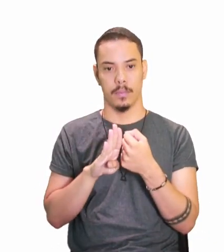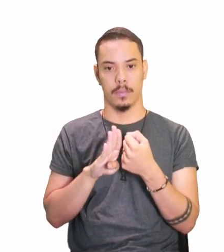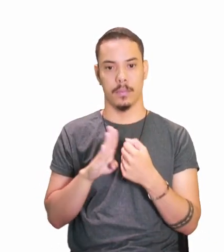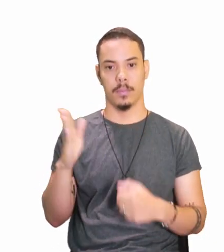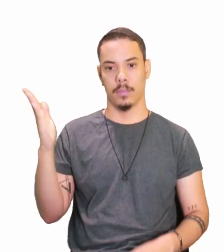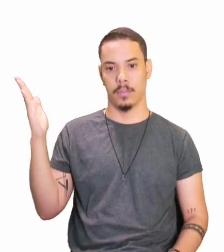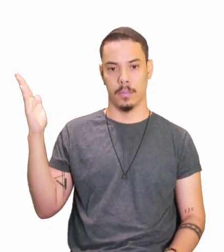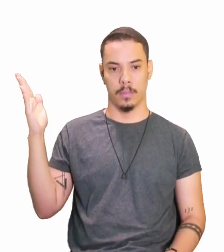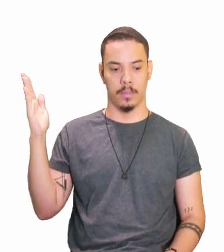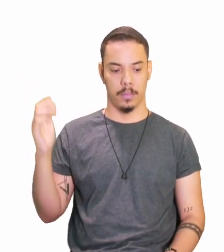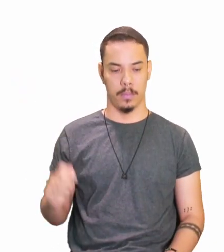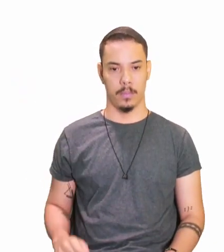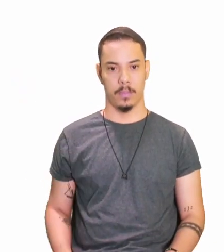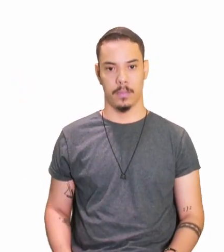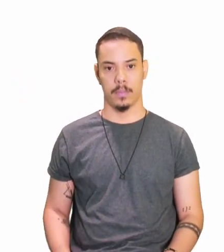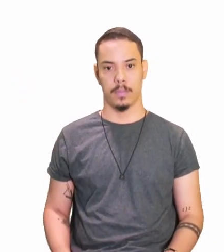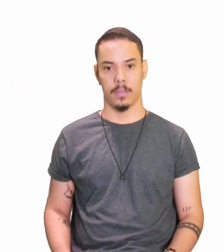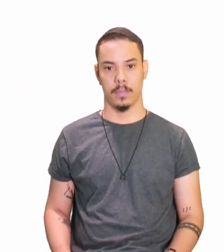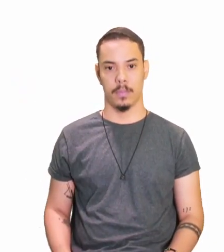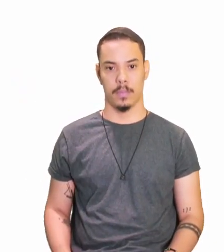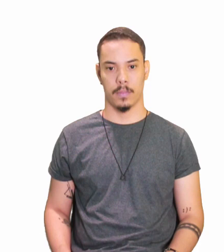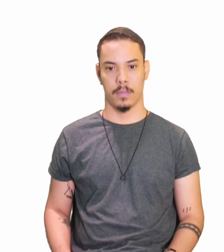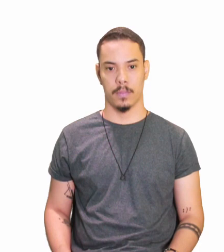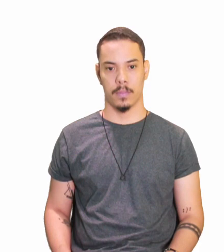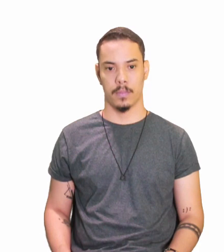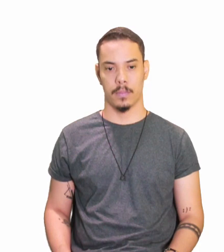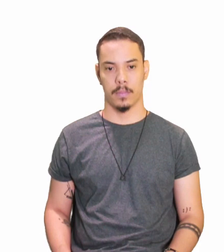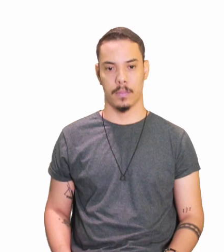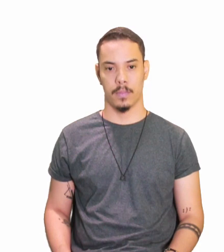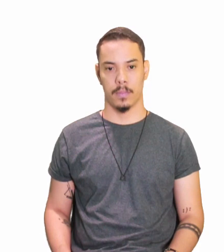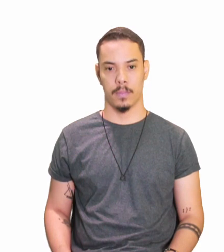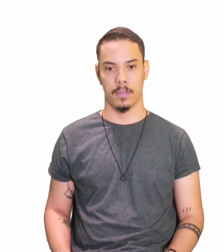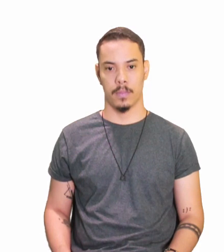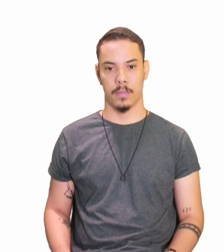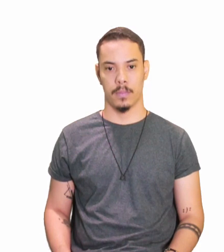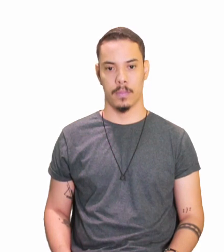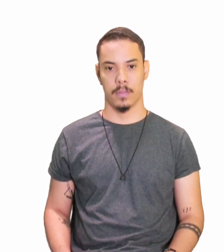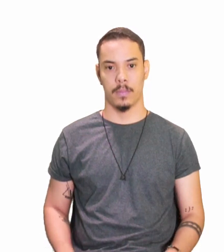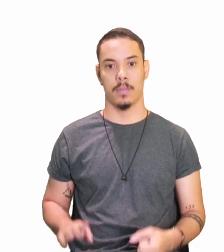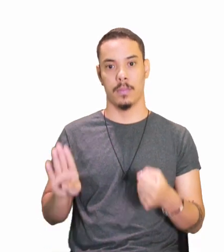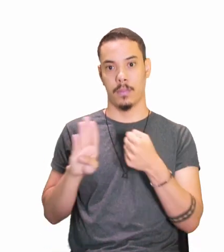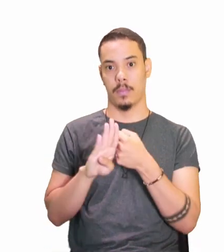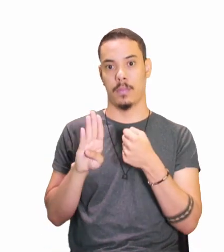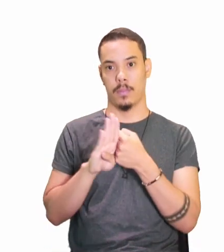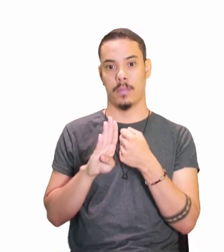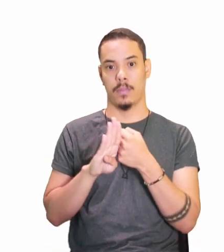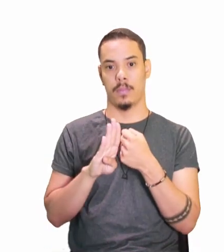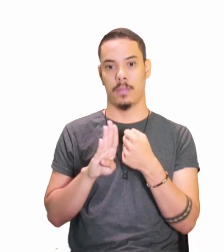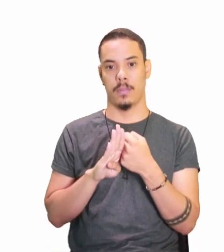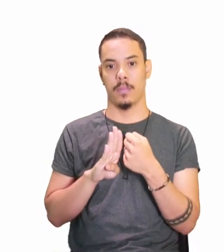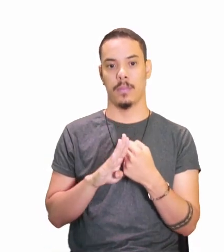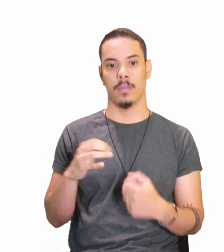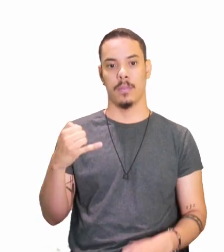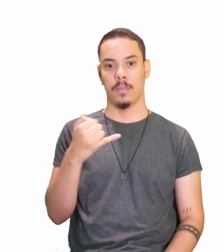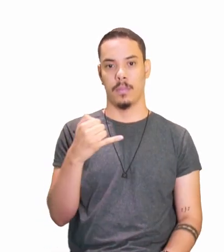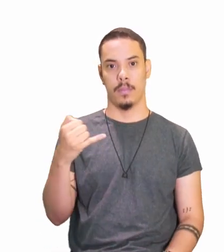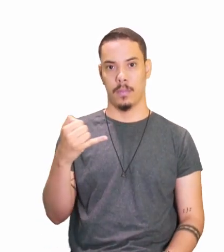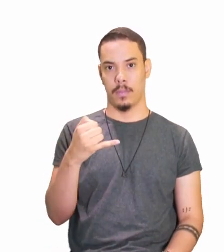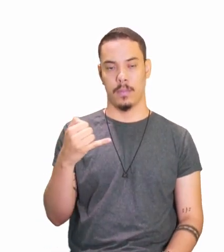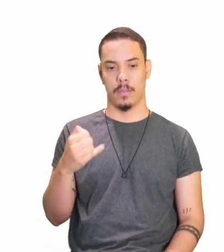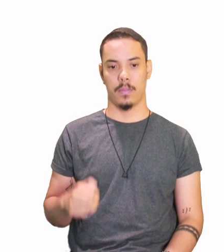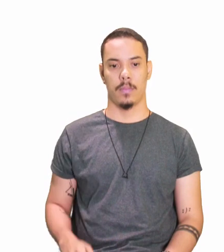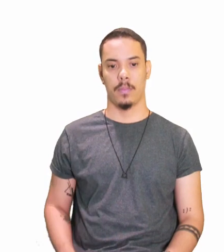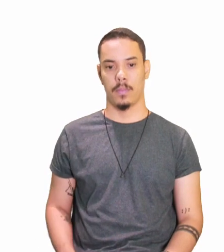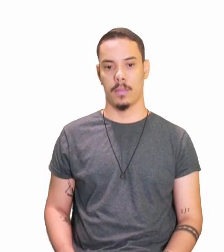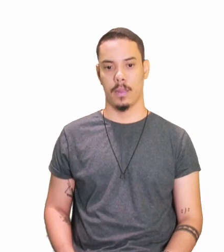marinha, tatu, vamos supor tatu bola, flor de lis e arco-íris, beleza? E